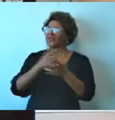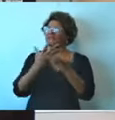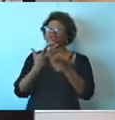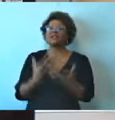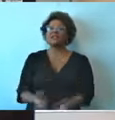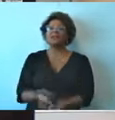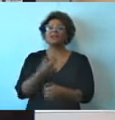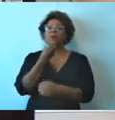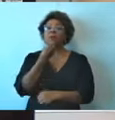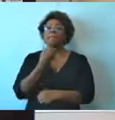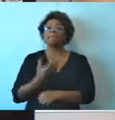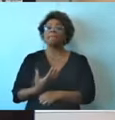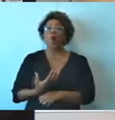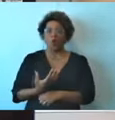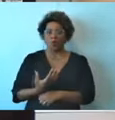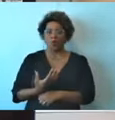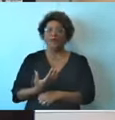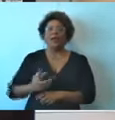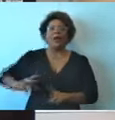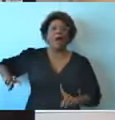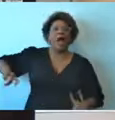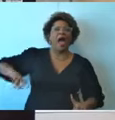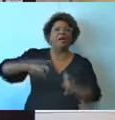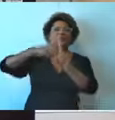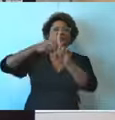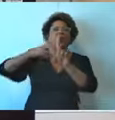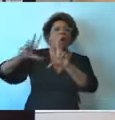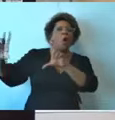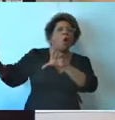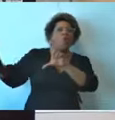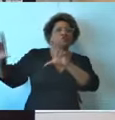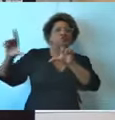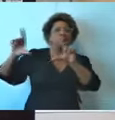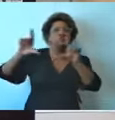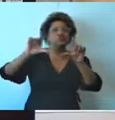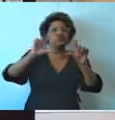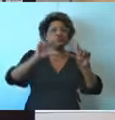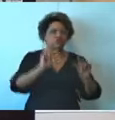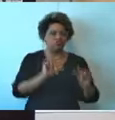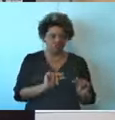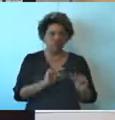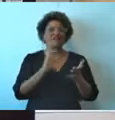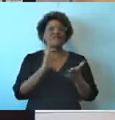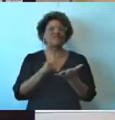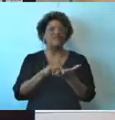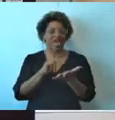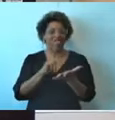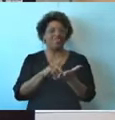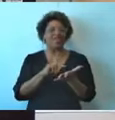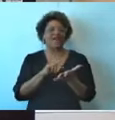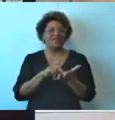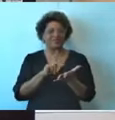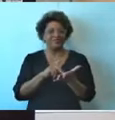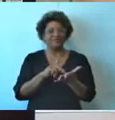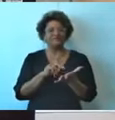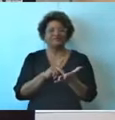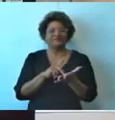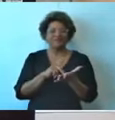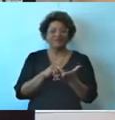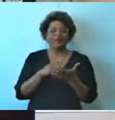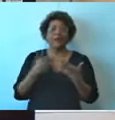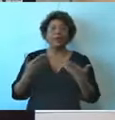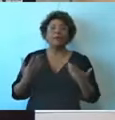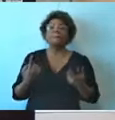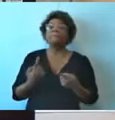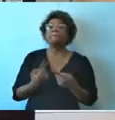população, como os índices de acidente de motos nos locais onde tem a motofaixa reduziram drasticamente.